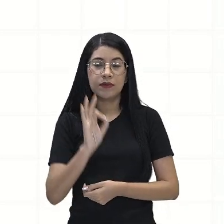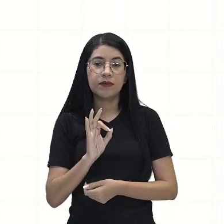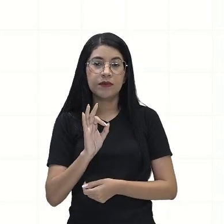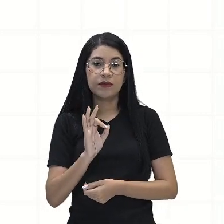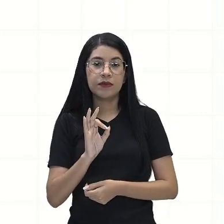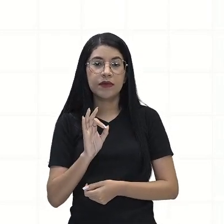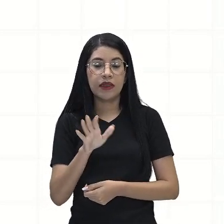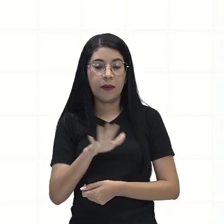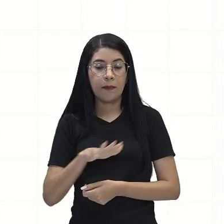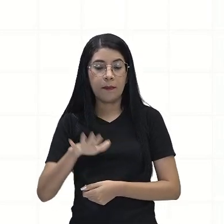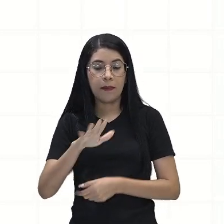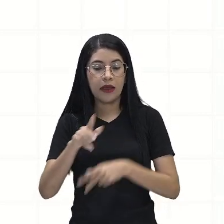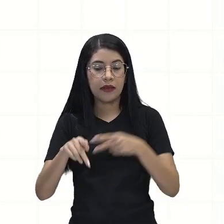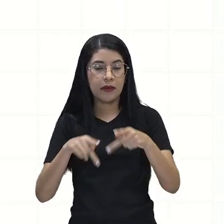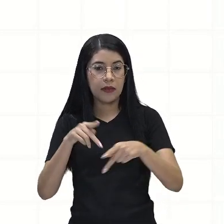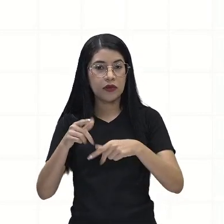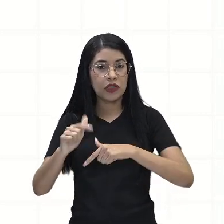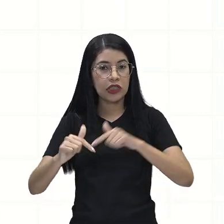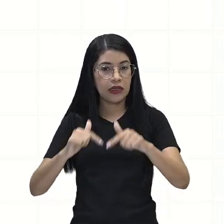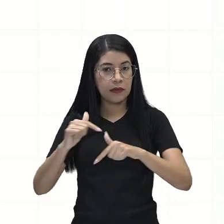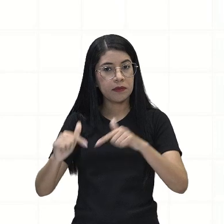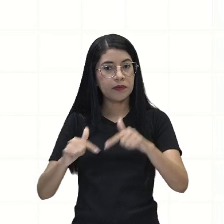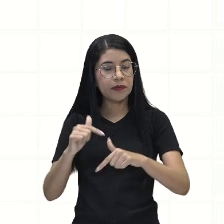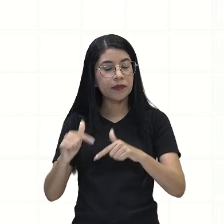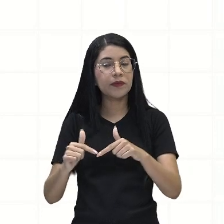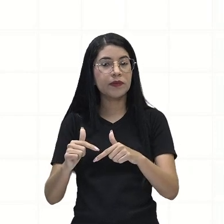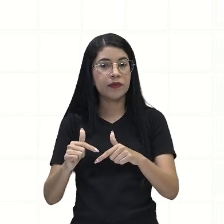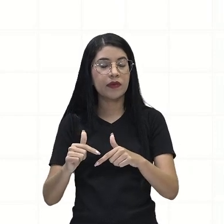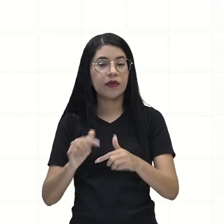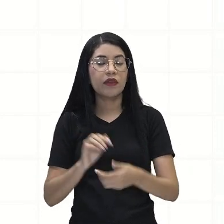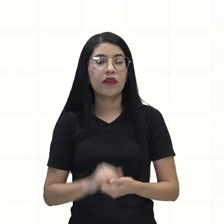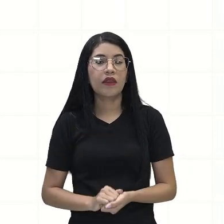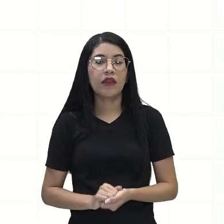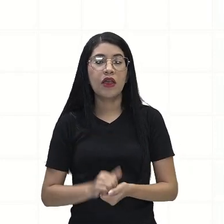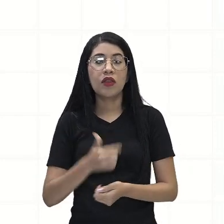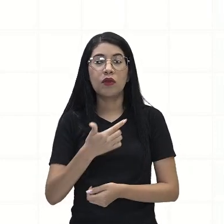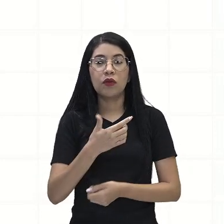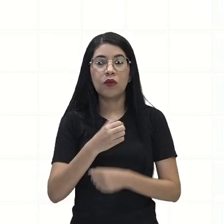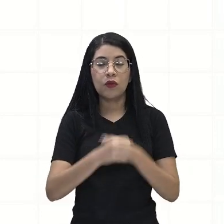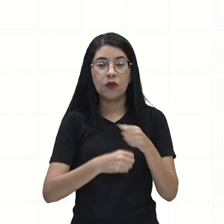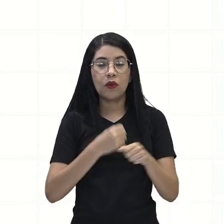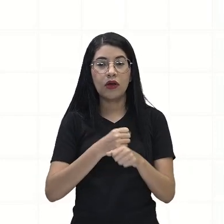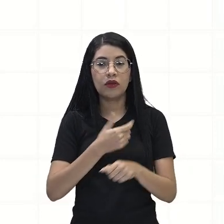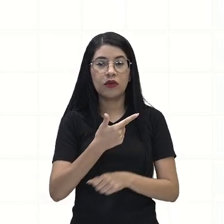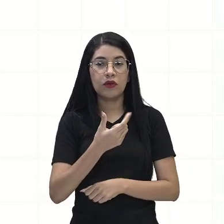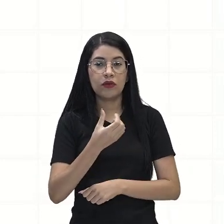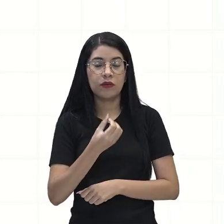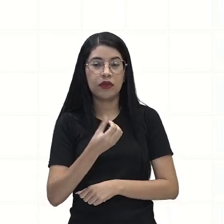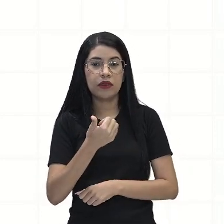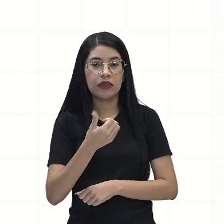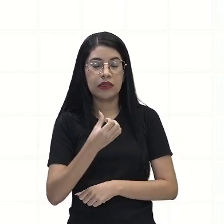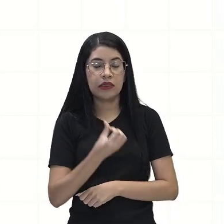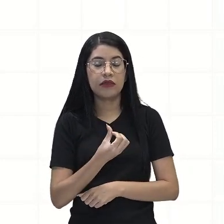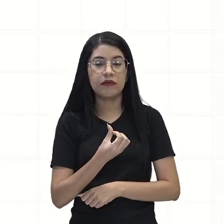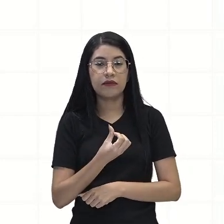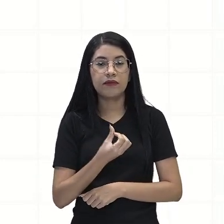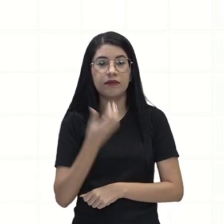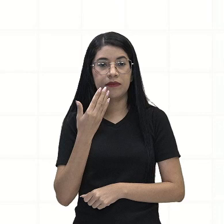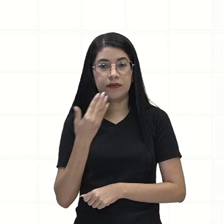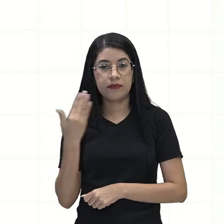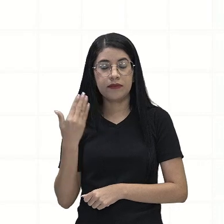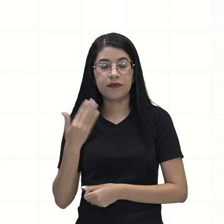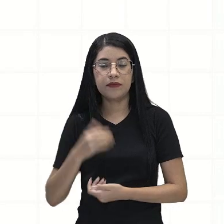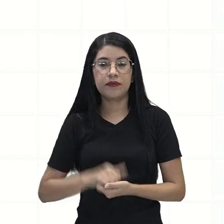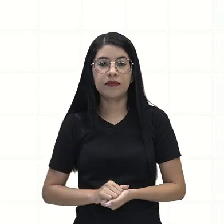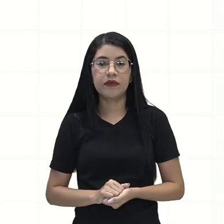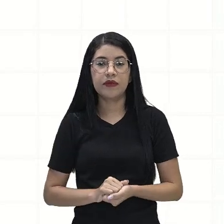população economicamente ativa, né, da PEA, do ano de 2016, tá bom? Então, aí a gente tem o título, nós temos